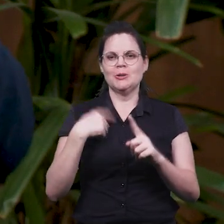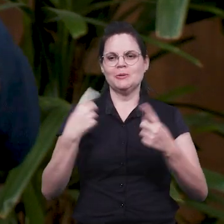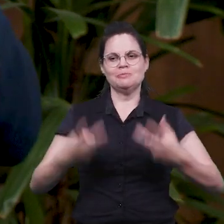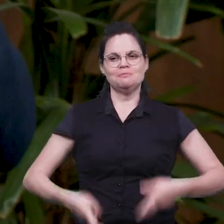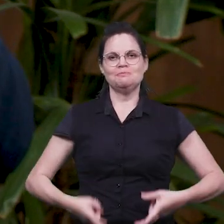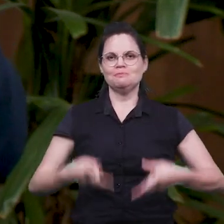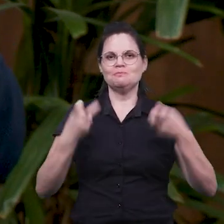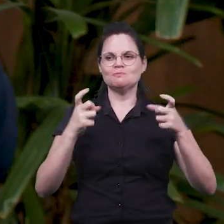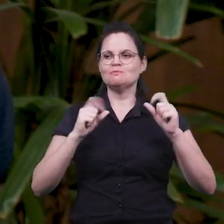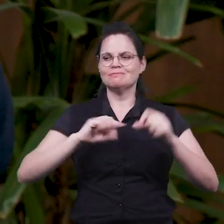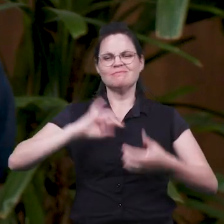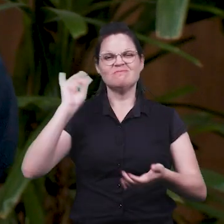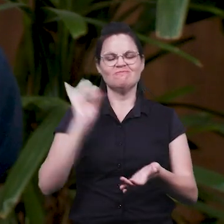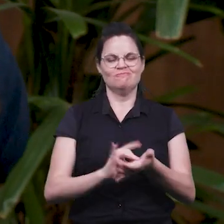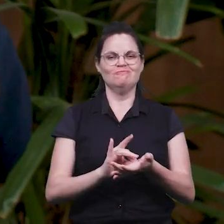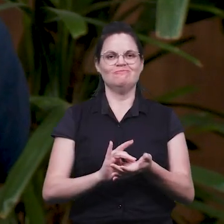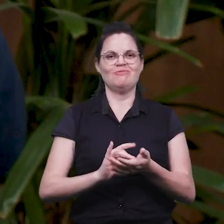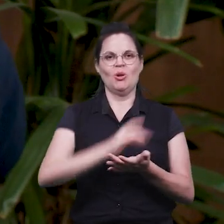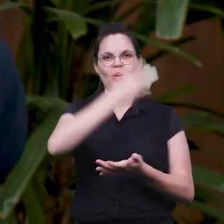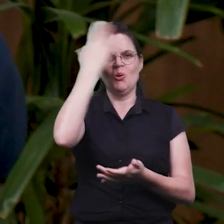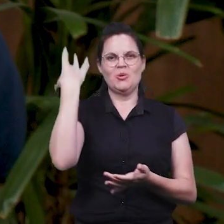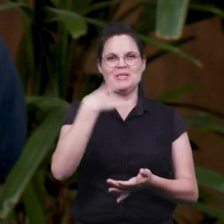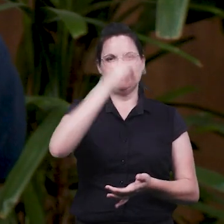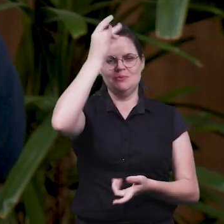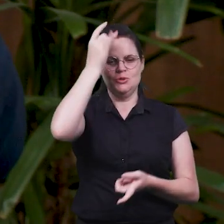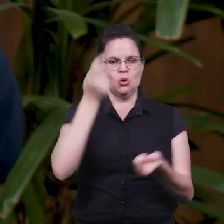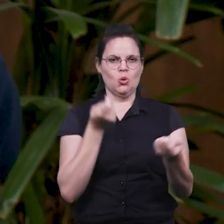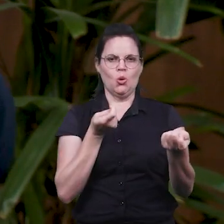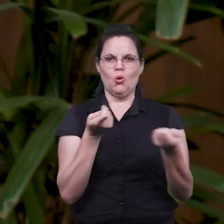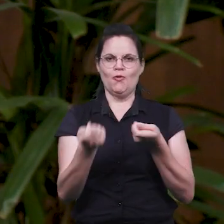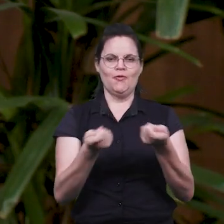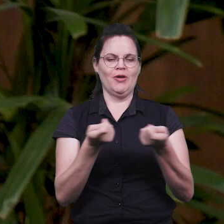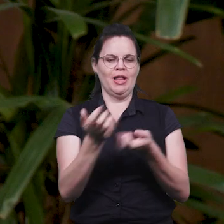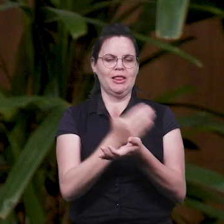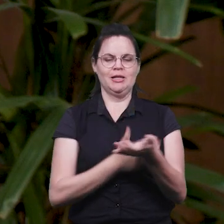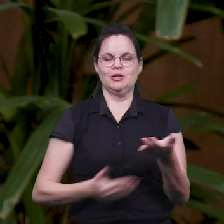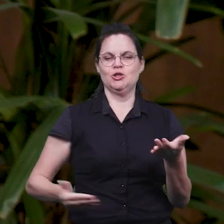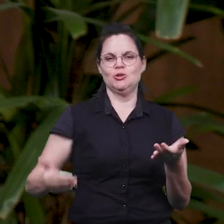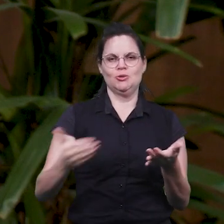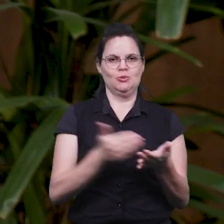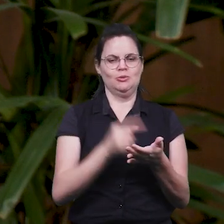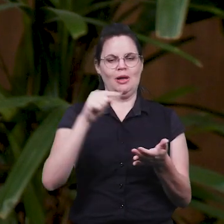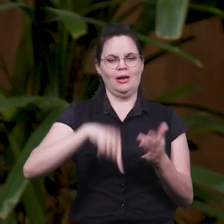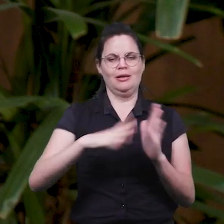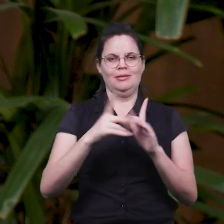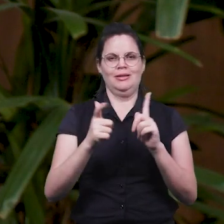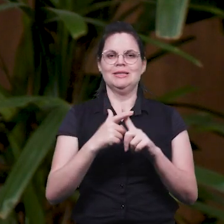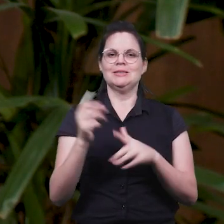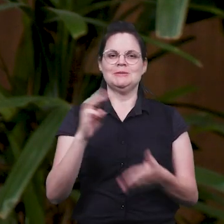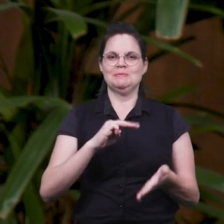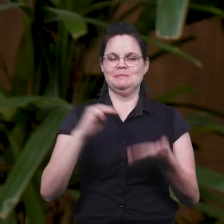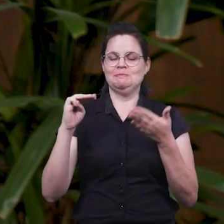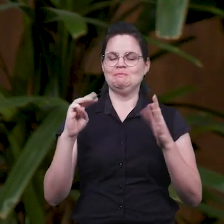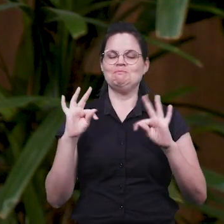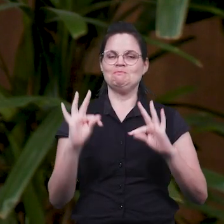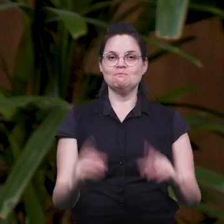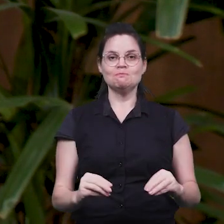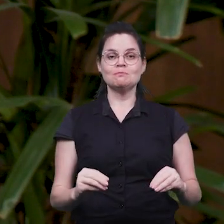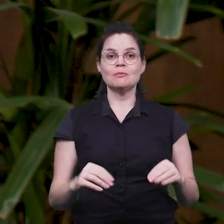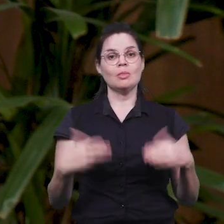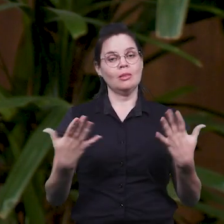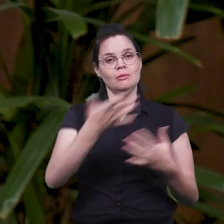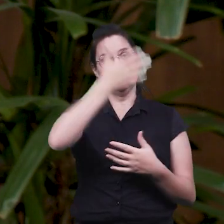que, efetivamente, esta obra é direcionada pelo Espírito Santo. E o